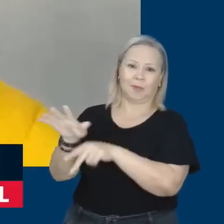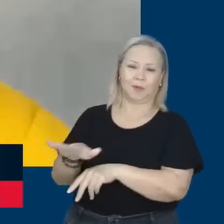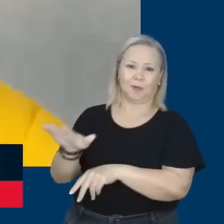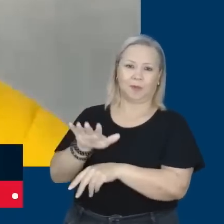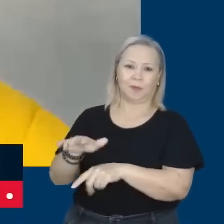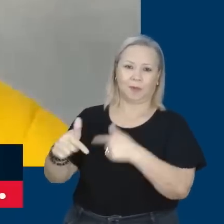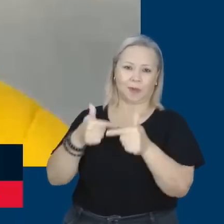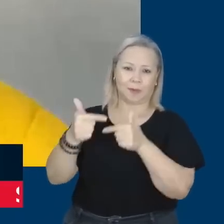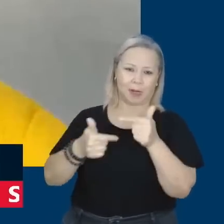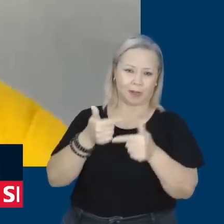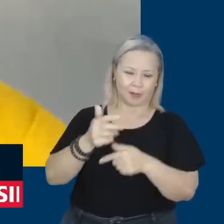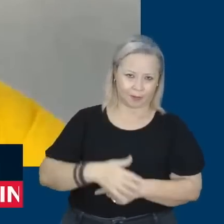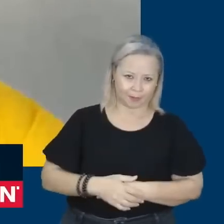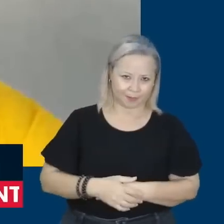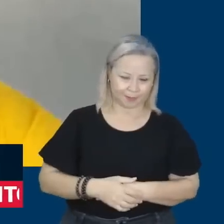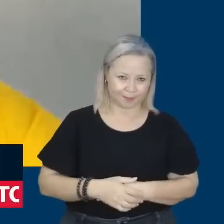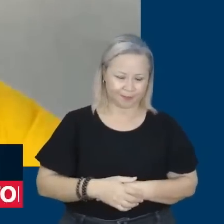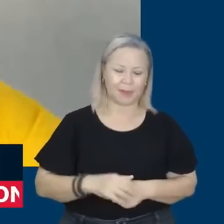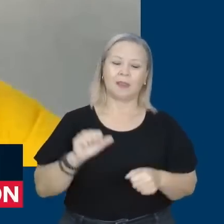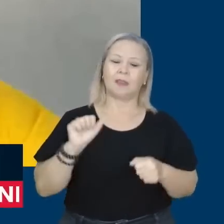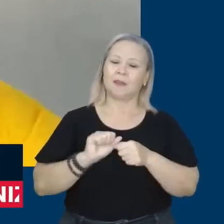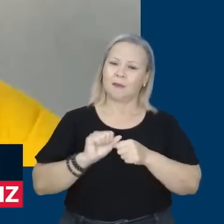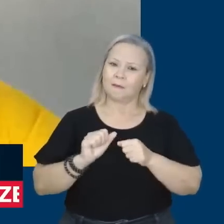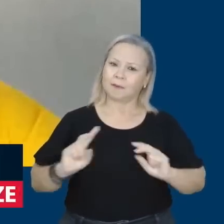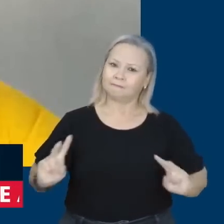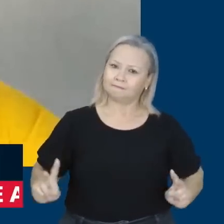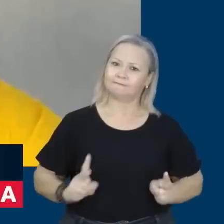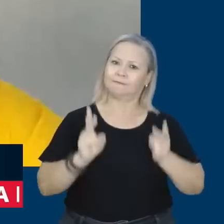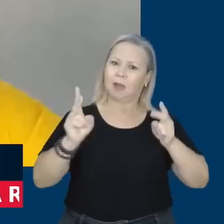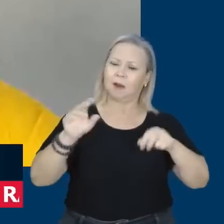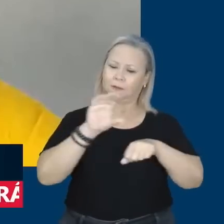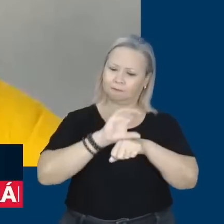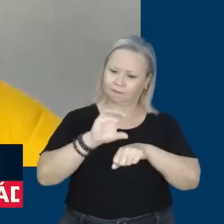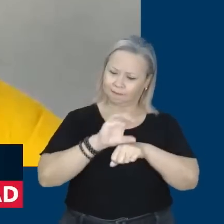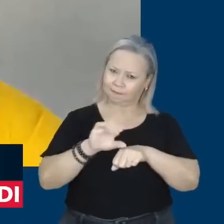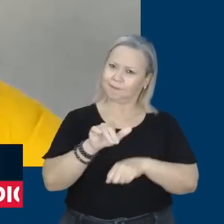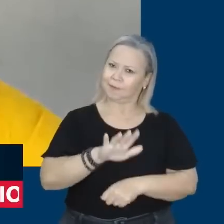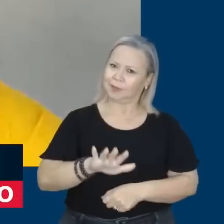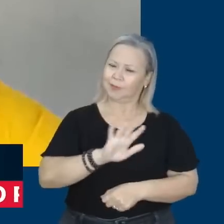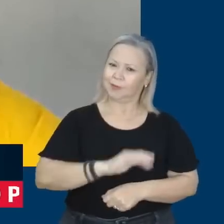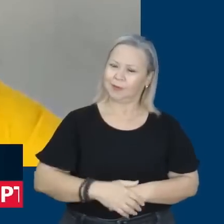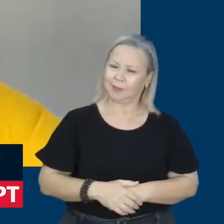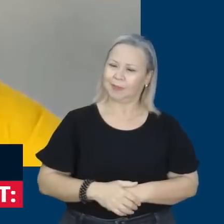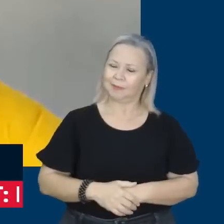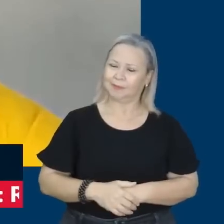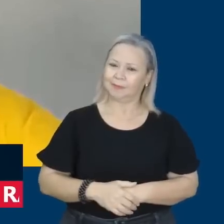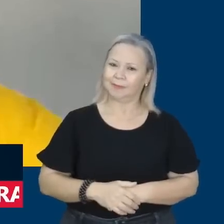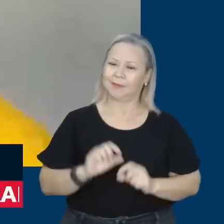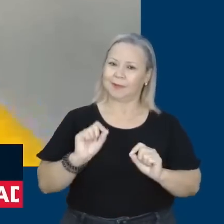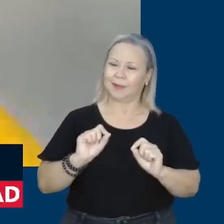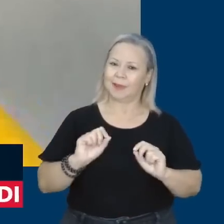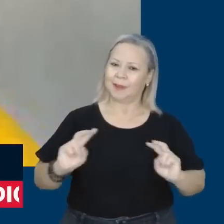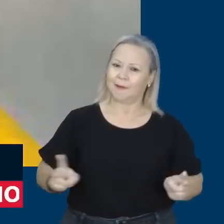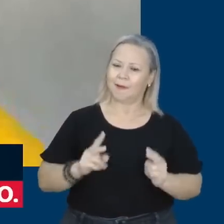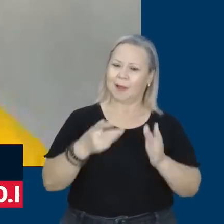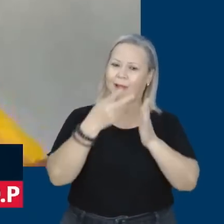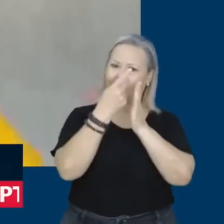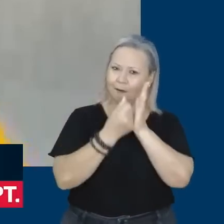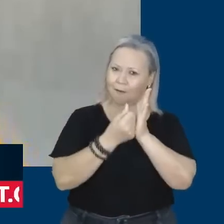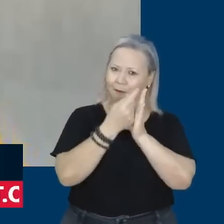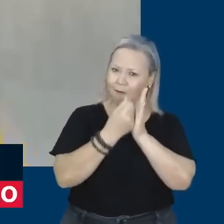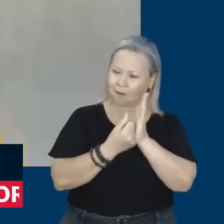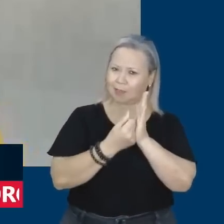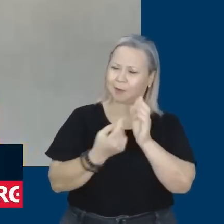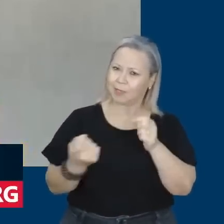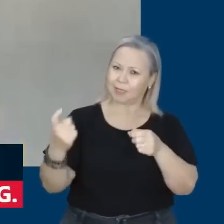fazer valer, né, a Constituição, para poder fazer valer, né, o orçamento que